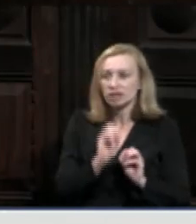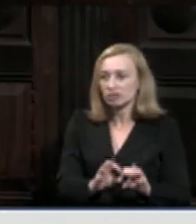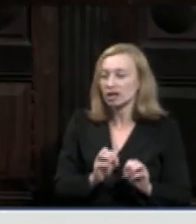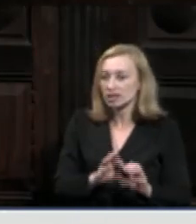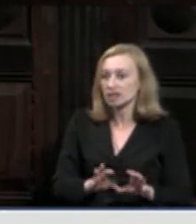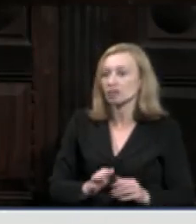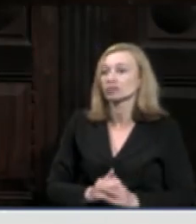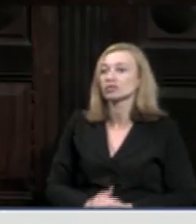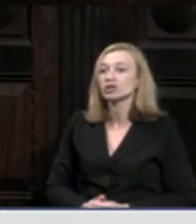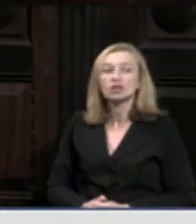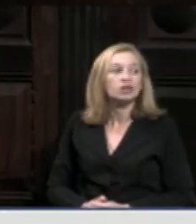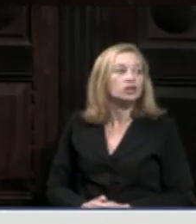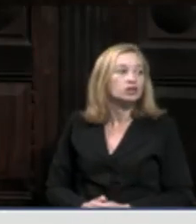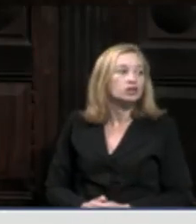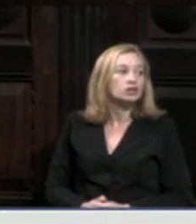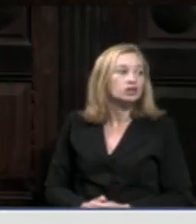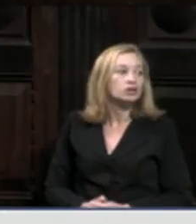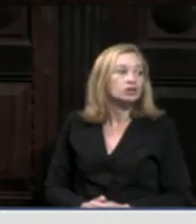Quando